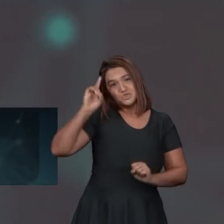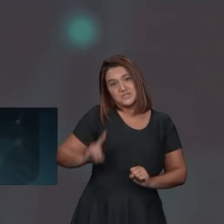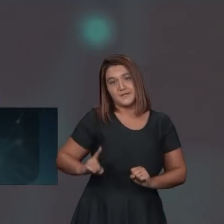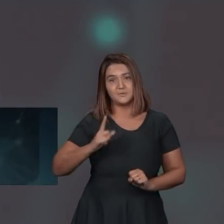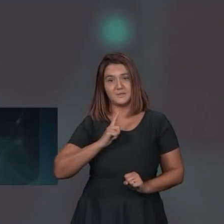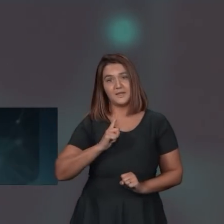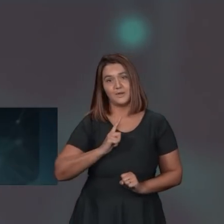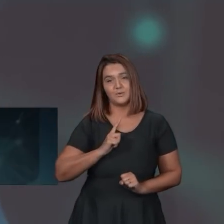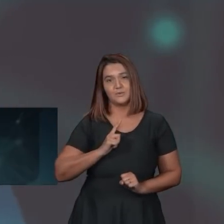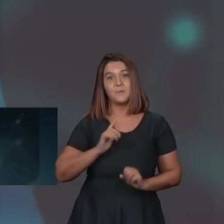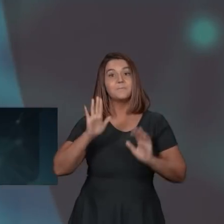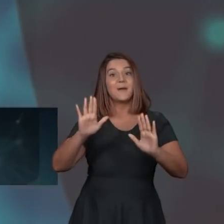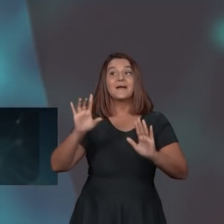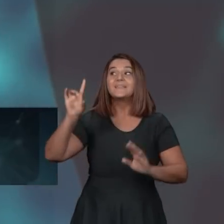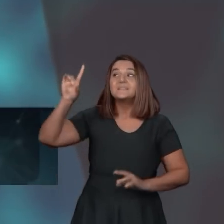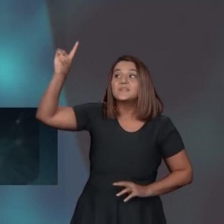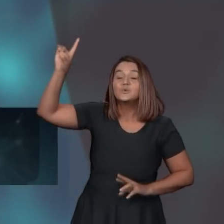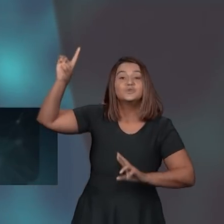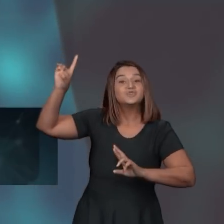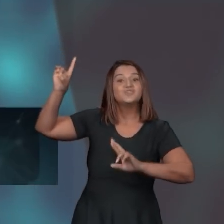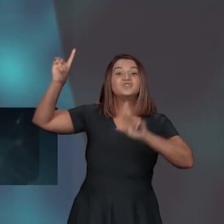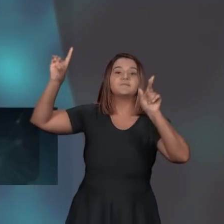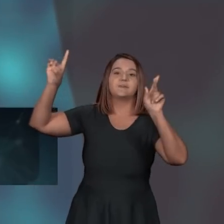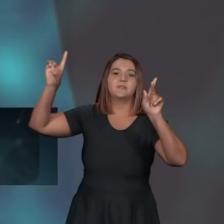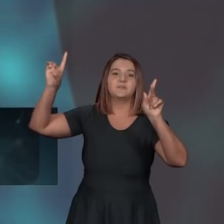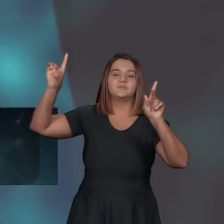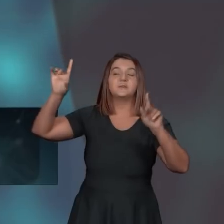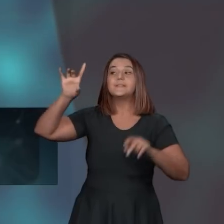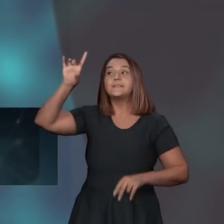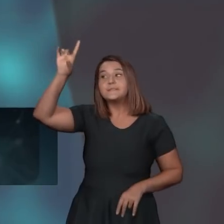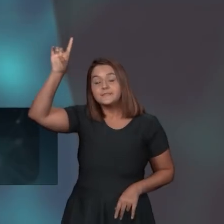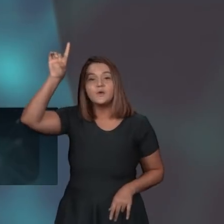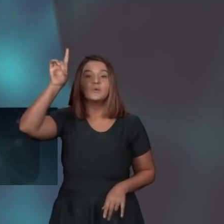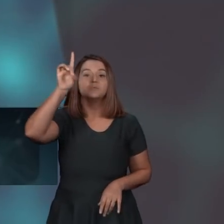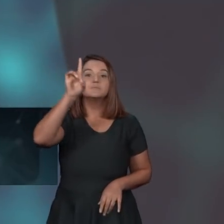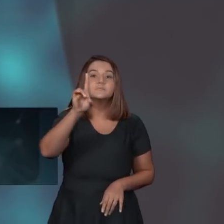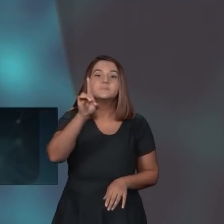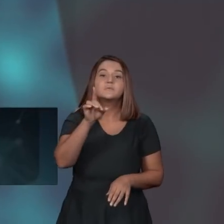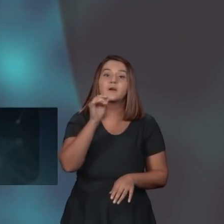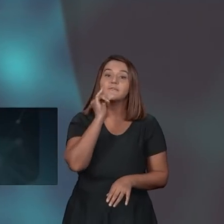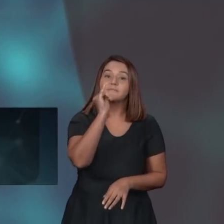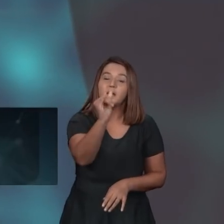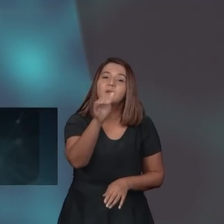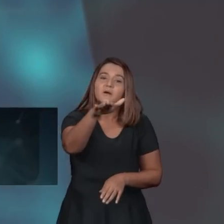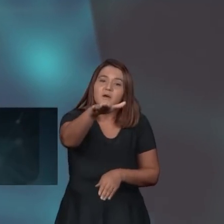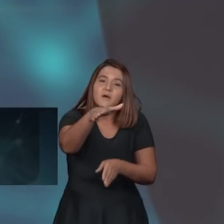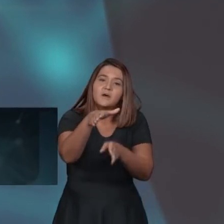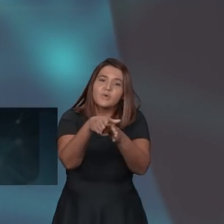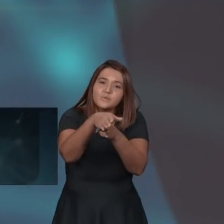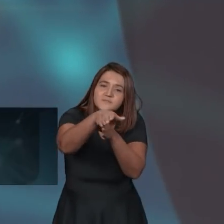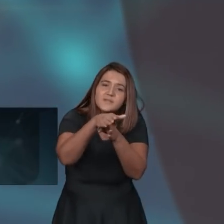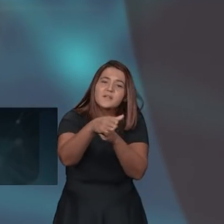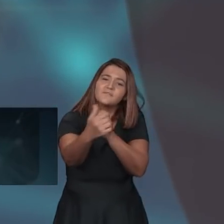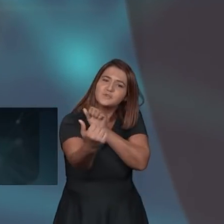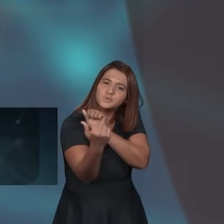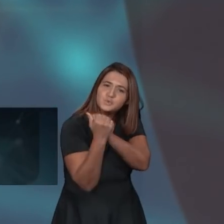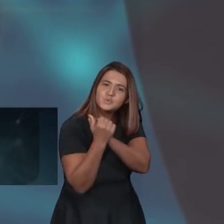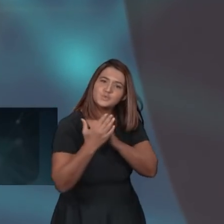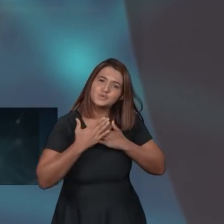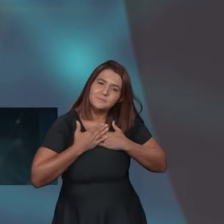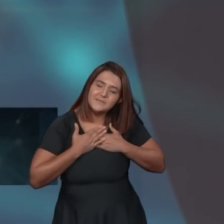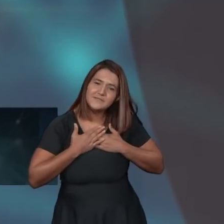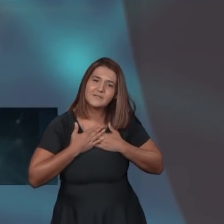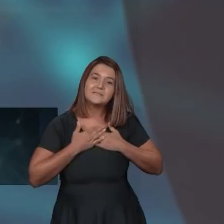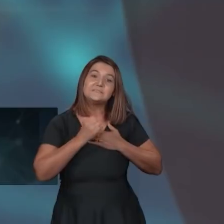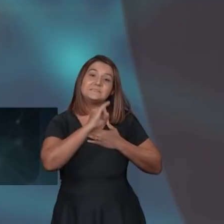diferente. Quando Deus fala, filho, fique em mim, senão você morre, não é como um namorado possessivo que não aceita